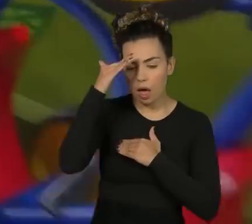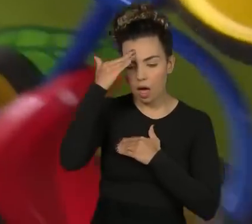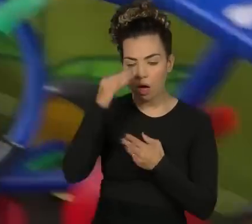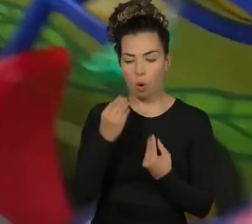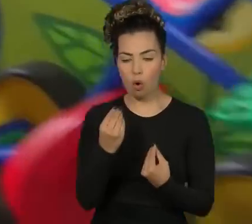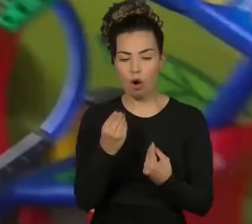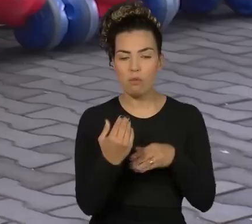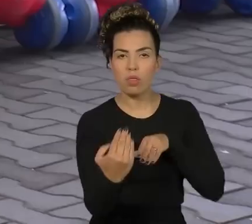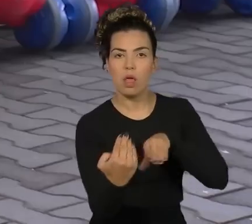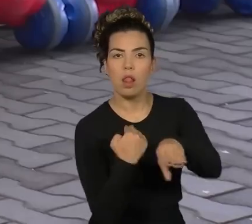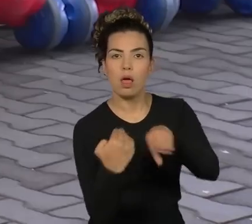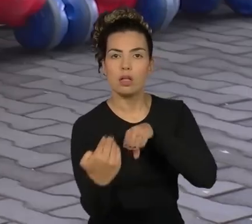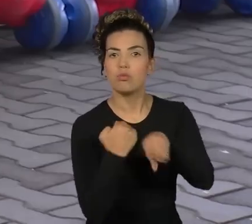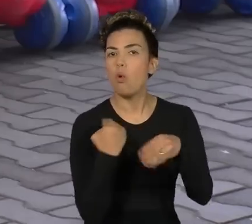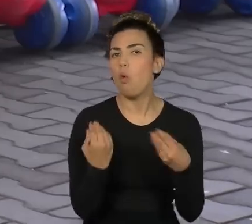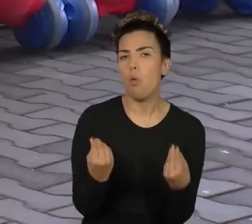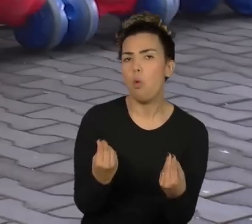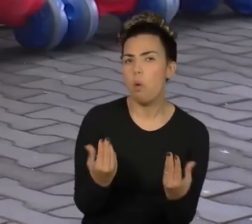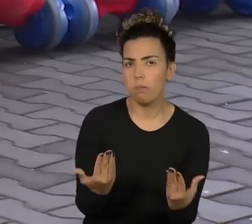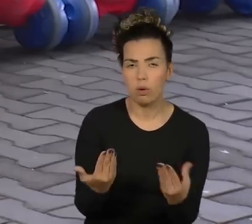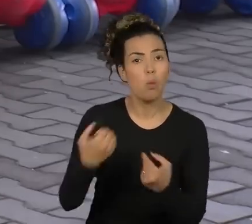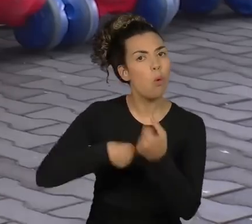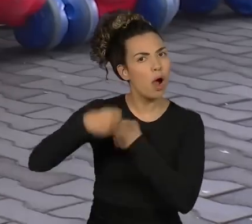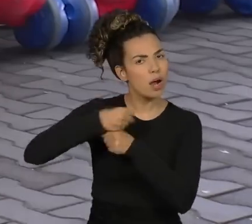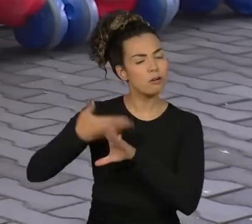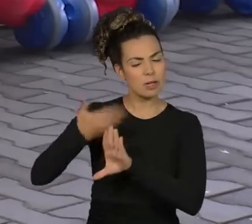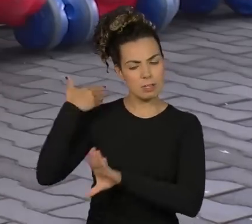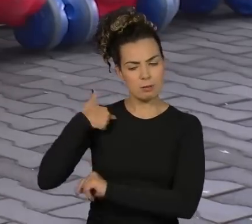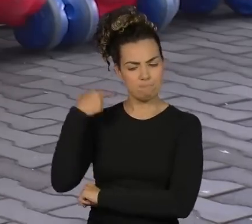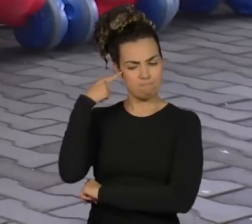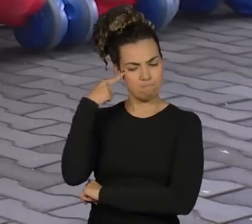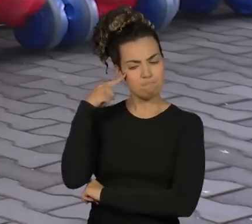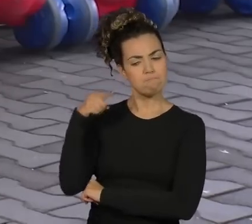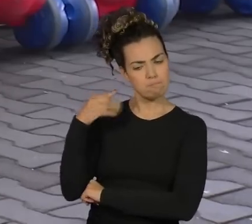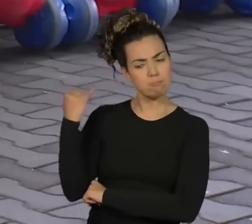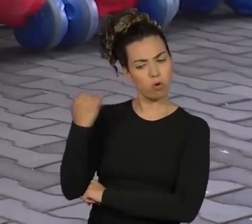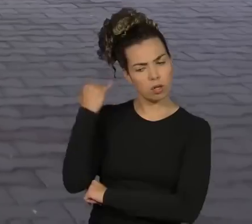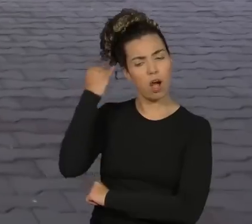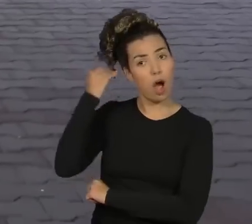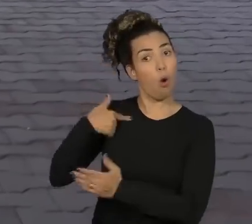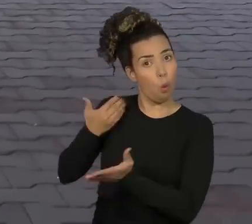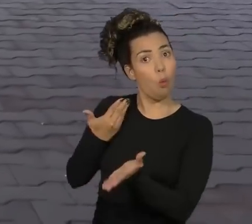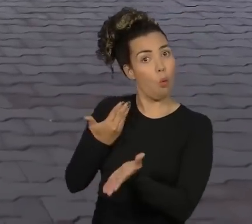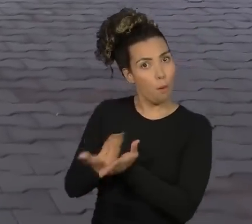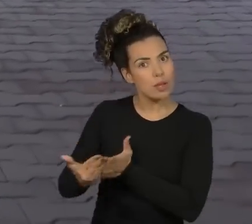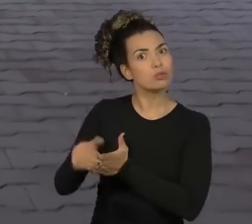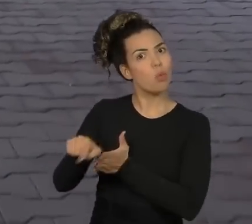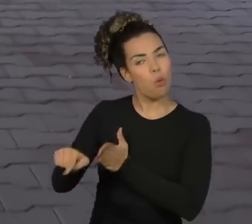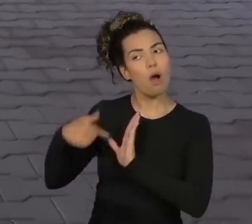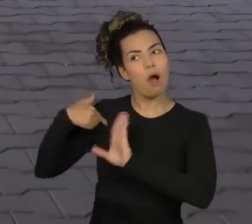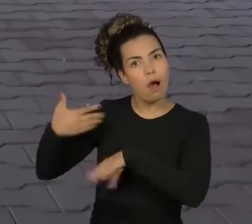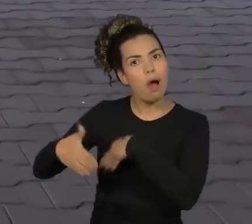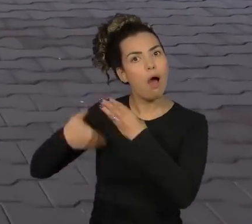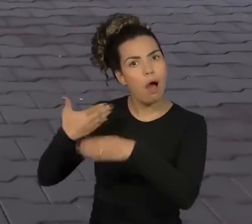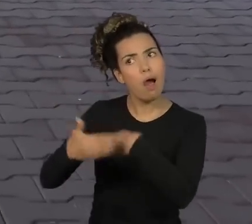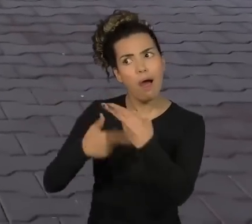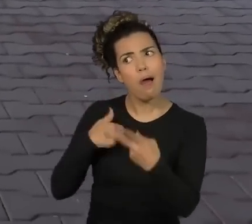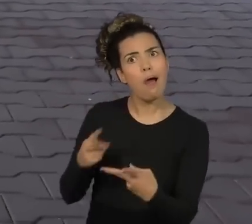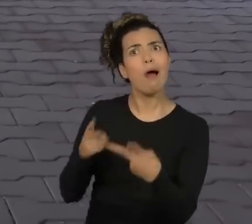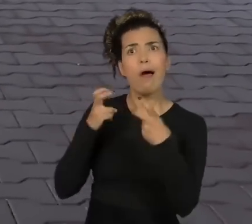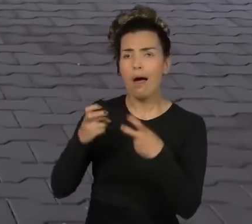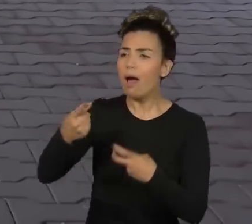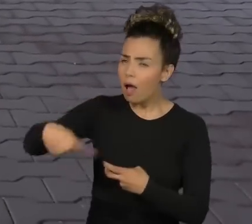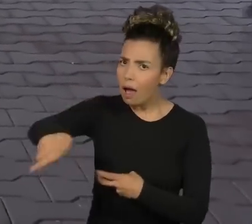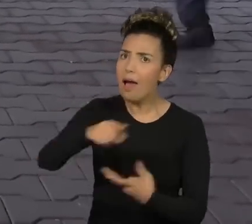já foi uma escuta desde o ano passado. Então a gente pôde perceber que as crianças elas já